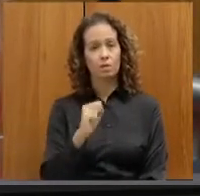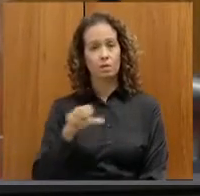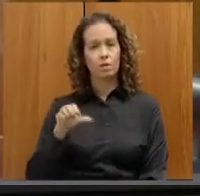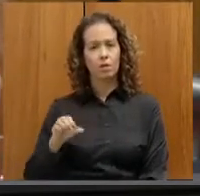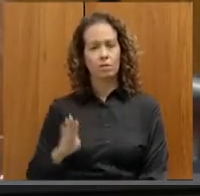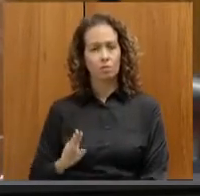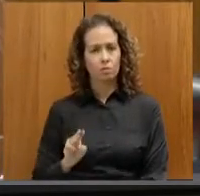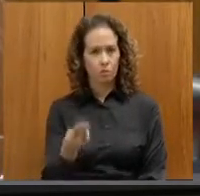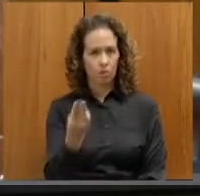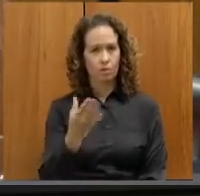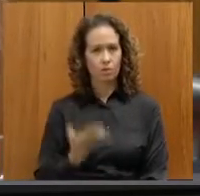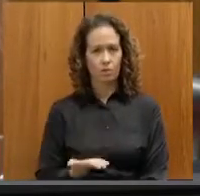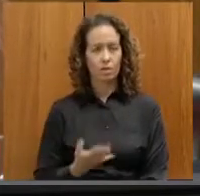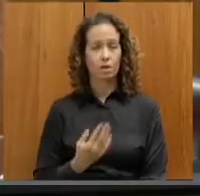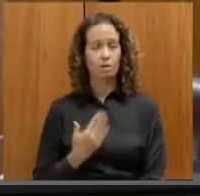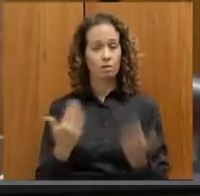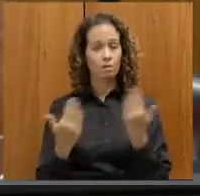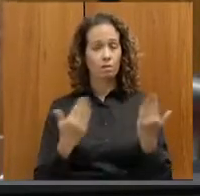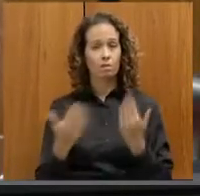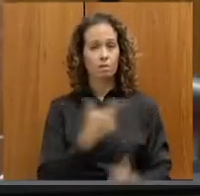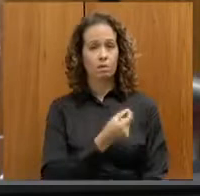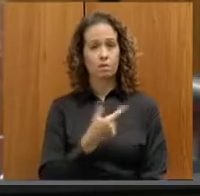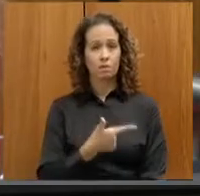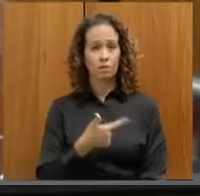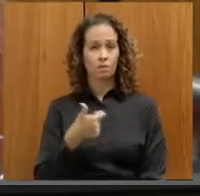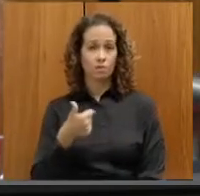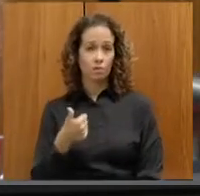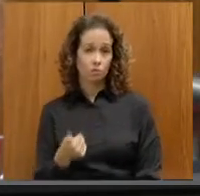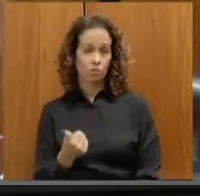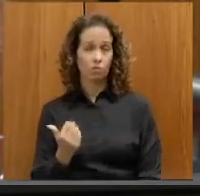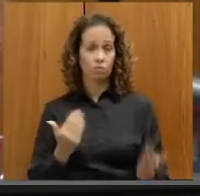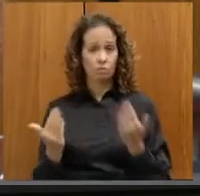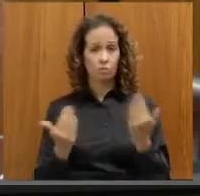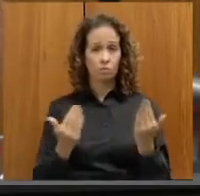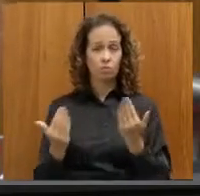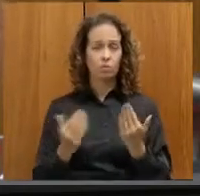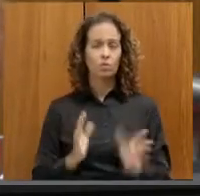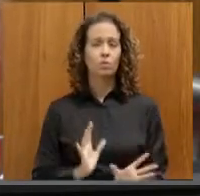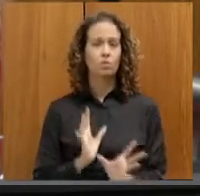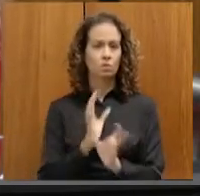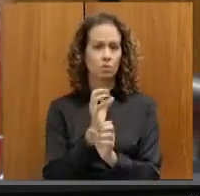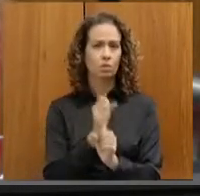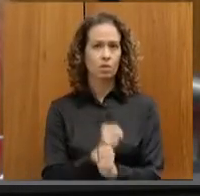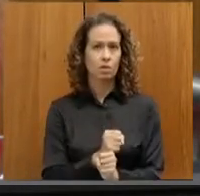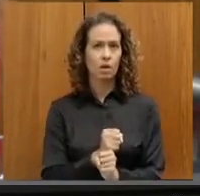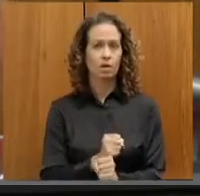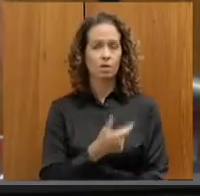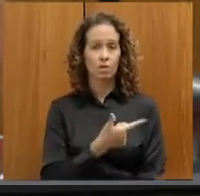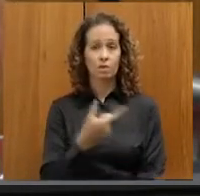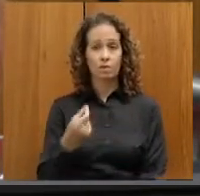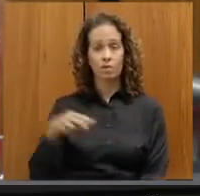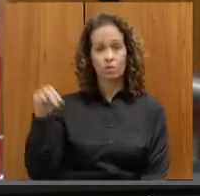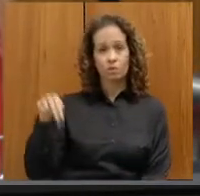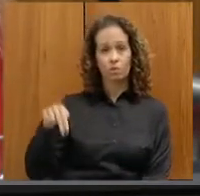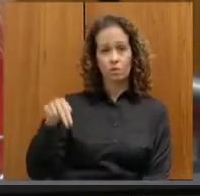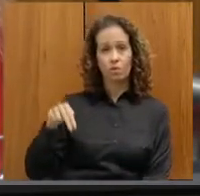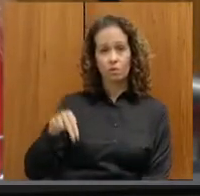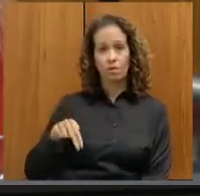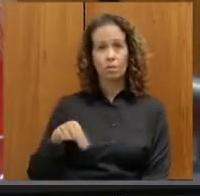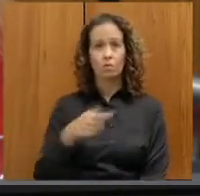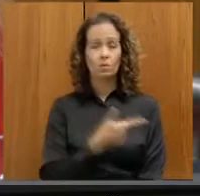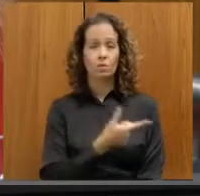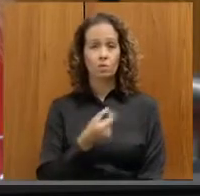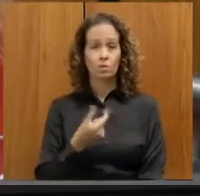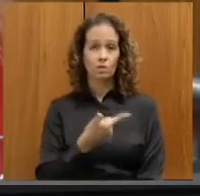em relação à 2021 somente 2021 o saldo em 20 de novembro só de